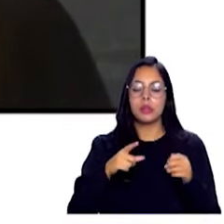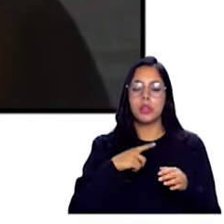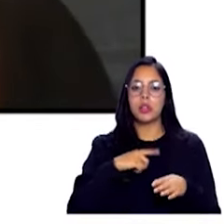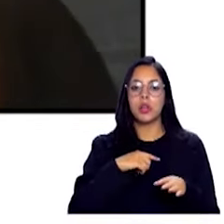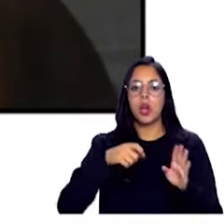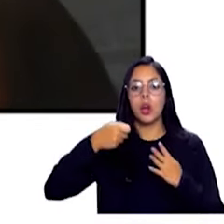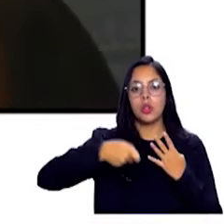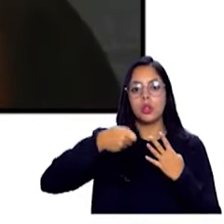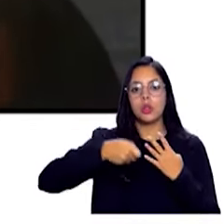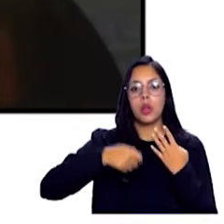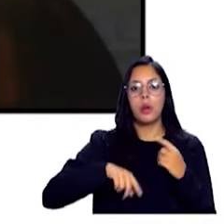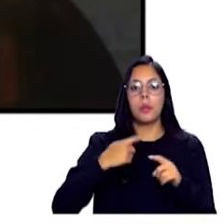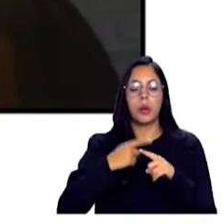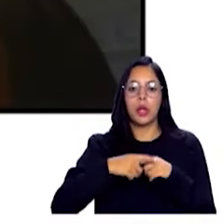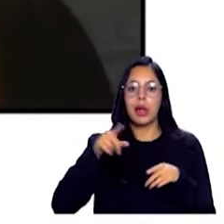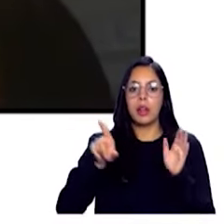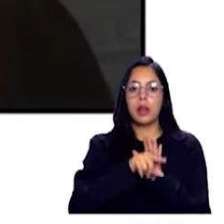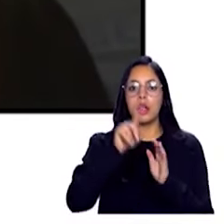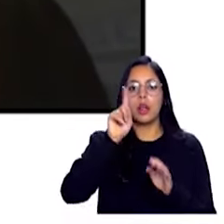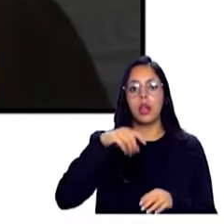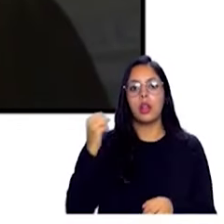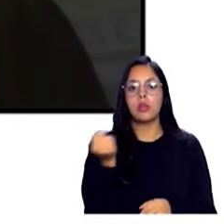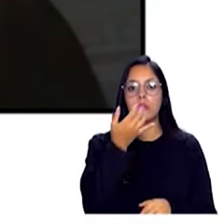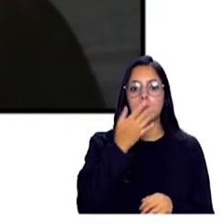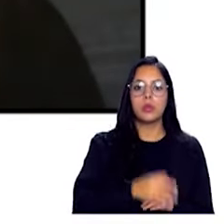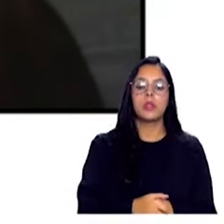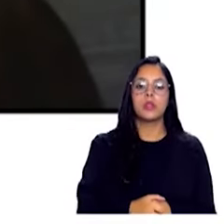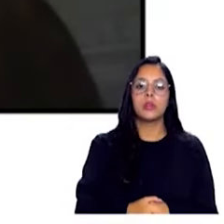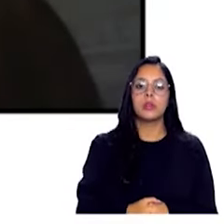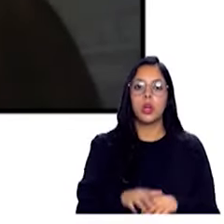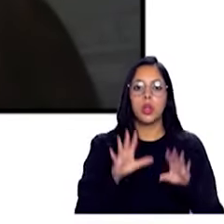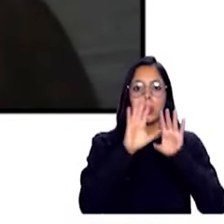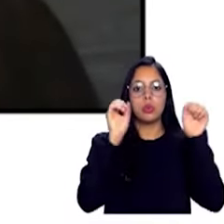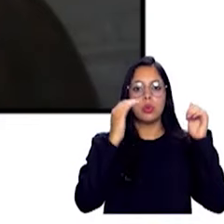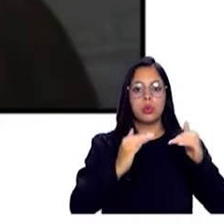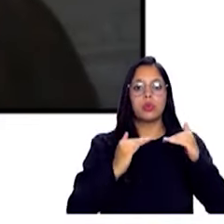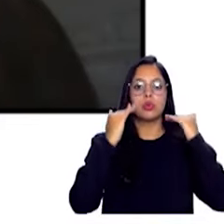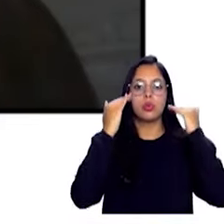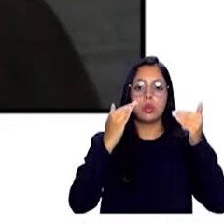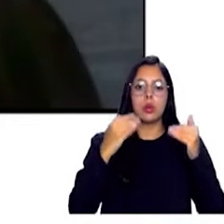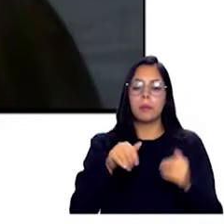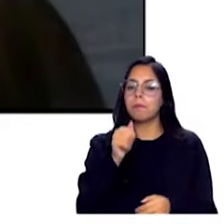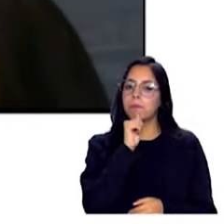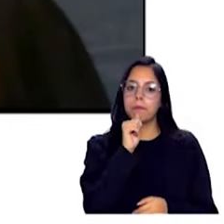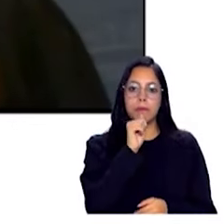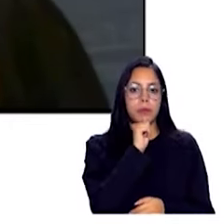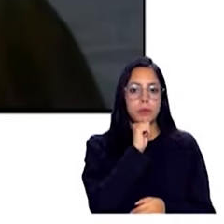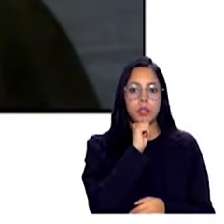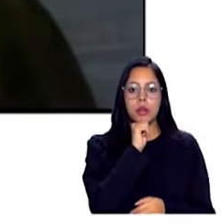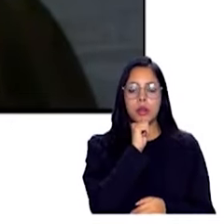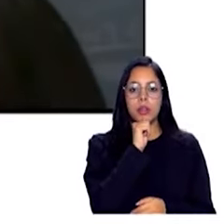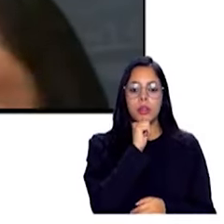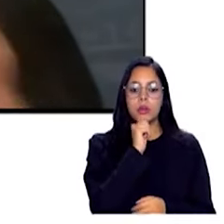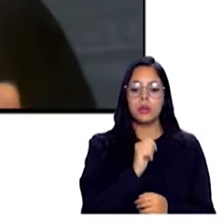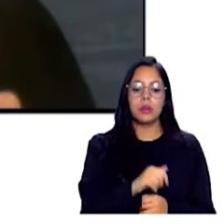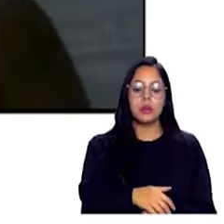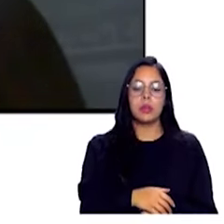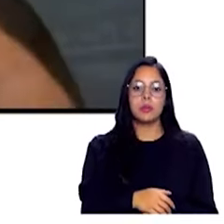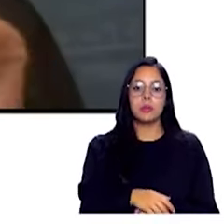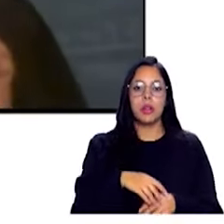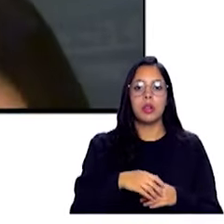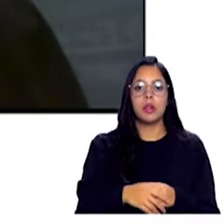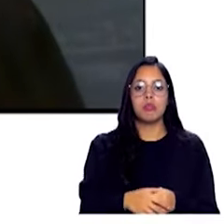trata de uma lei nova a respeito da qual o Supremo Tribunal ainda não se eh manifestou